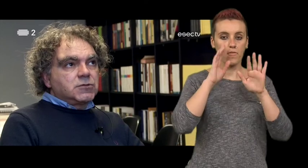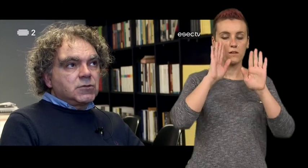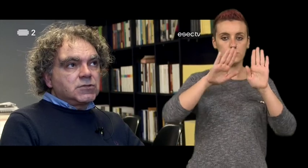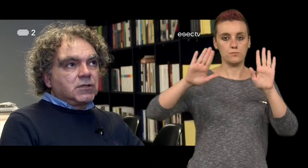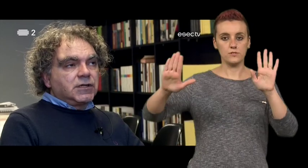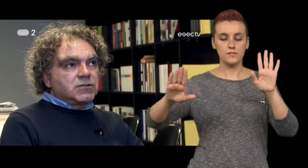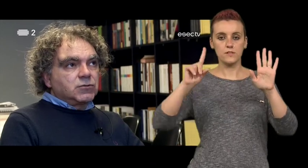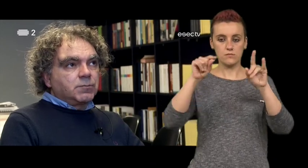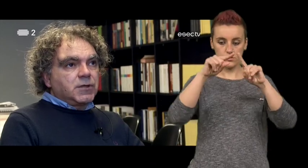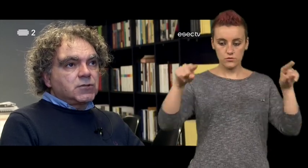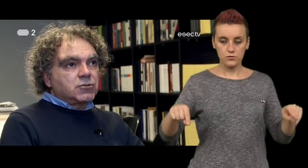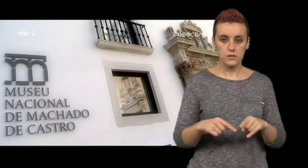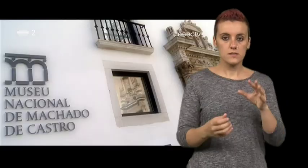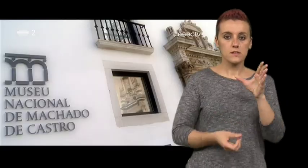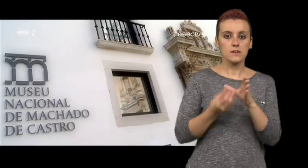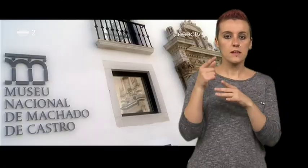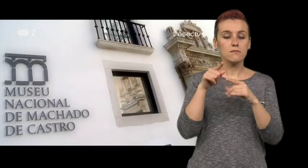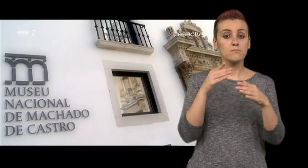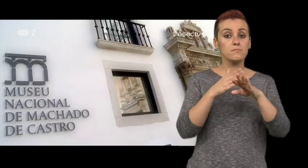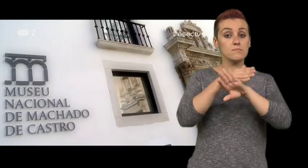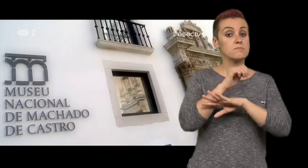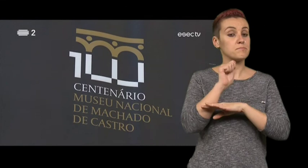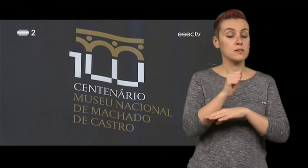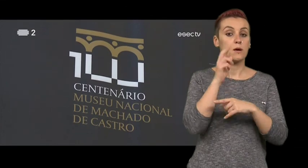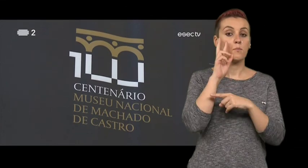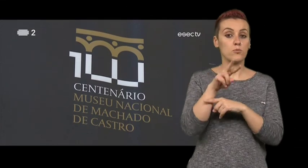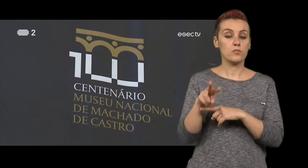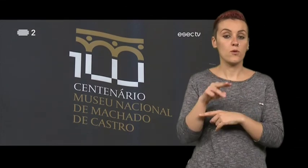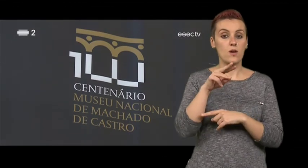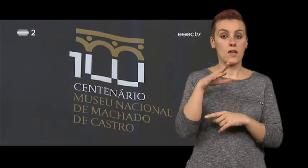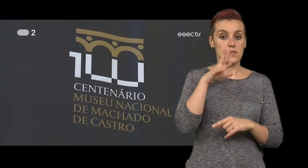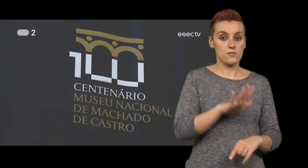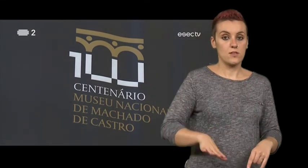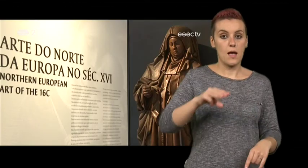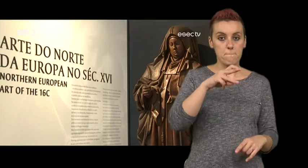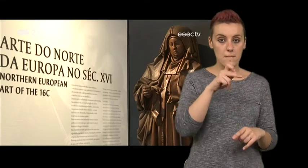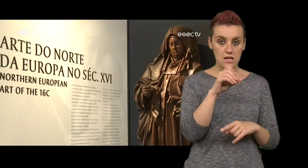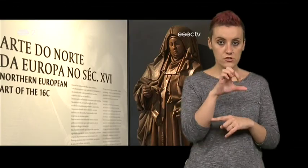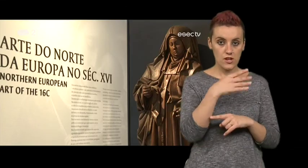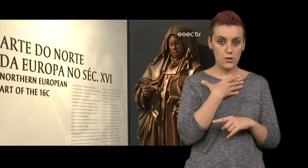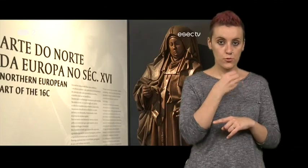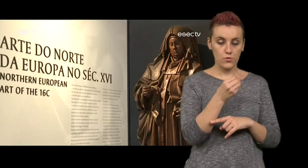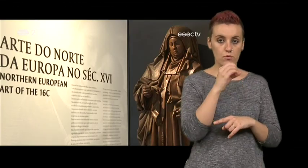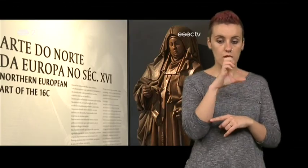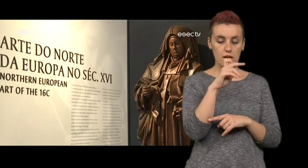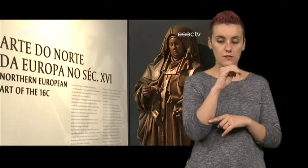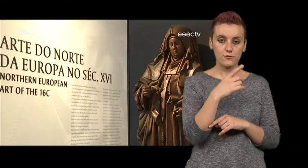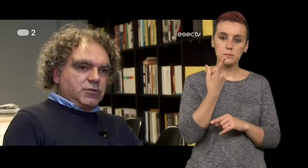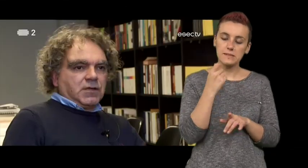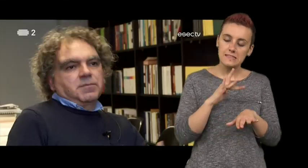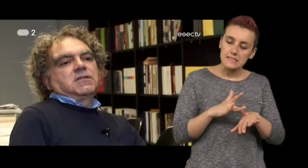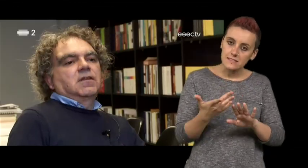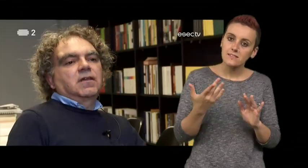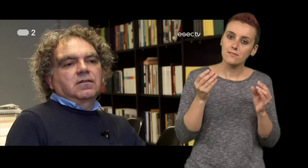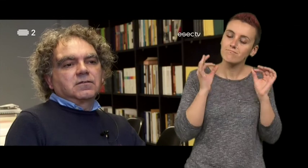Das exposições e da criação de espaços, a intervenção no Museu Nacional Machado de Castro, pela delicadeza com que a intervenção tem que ser feita, não é? Queremos